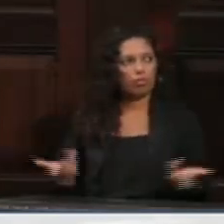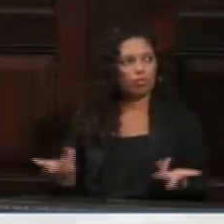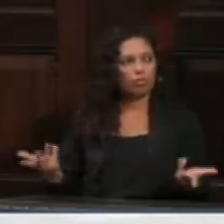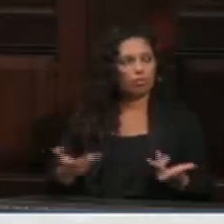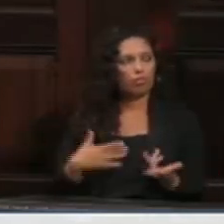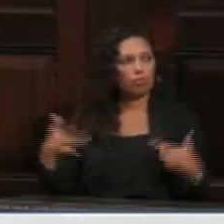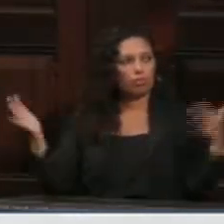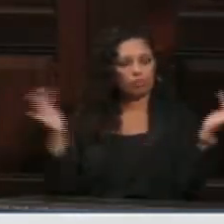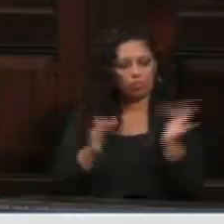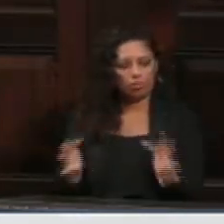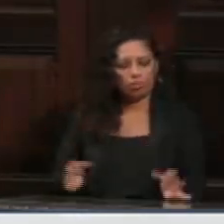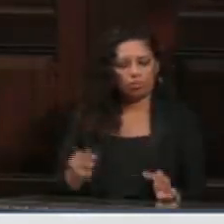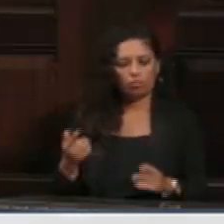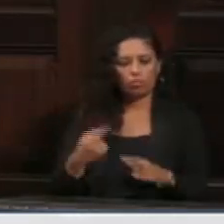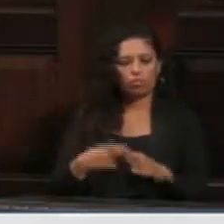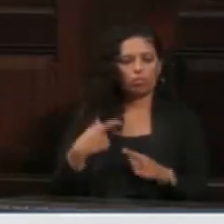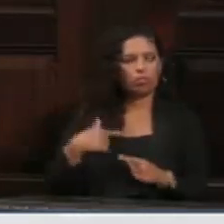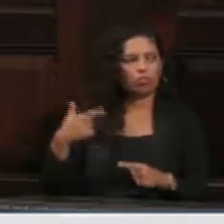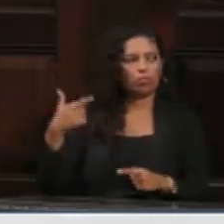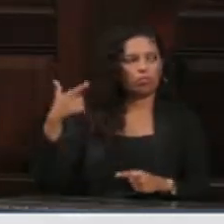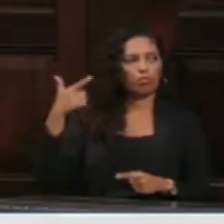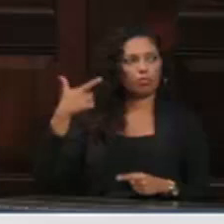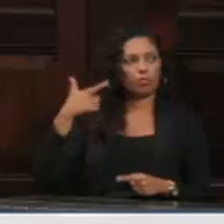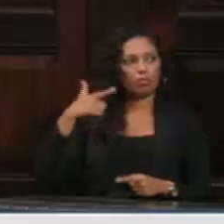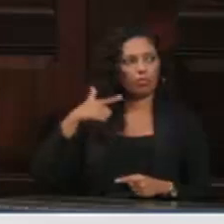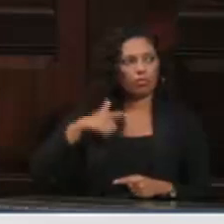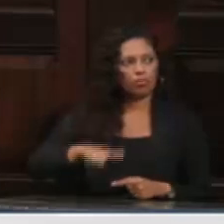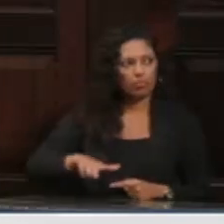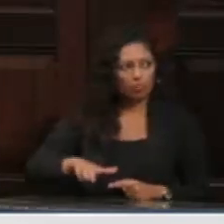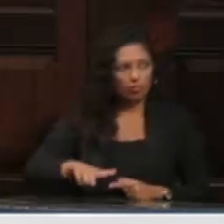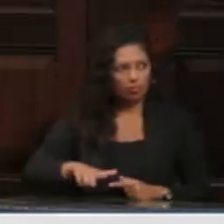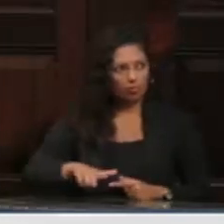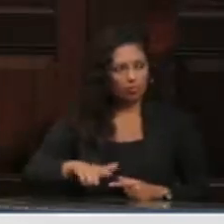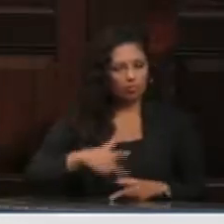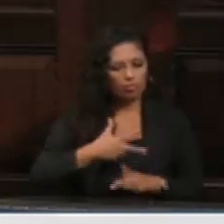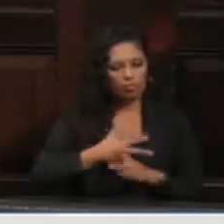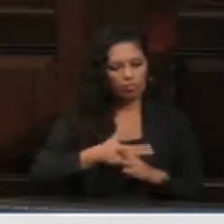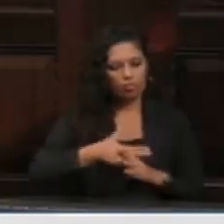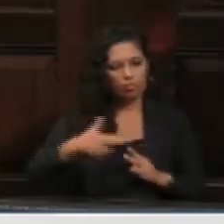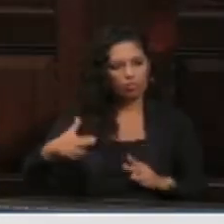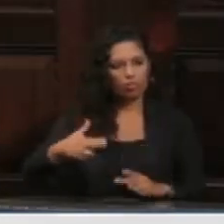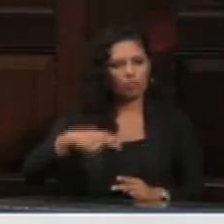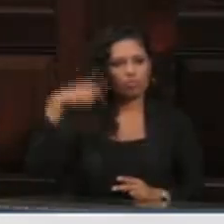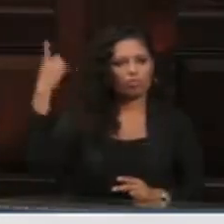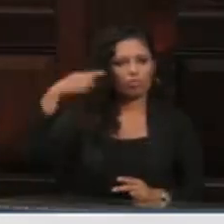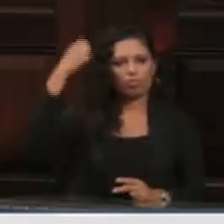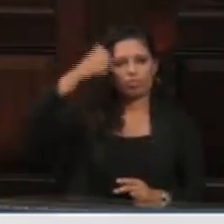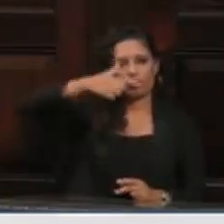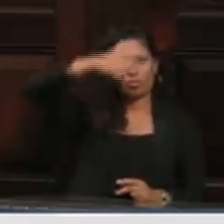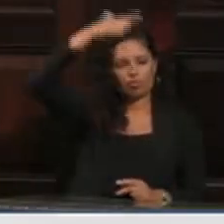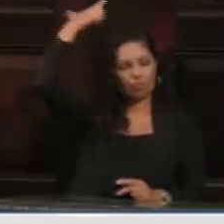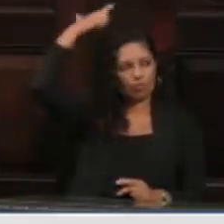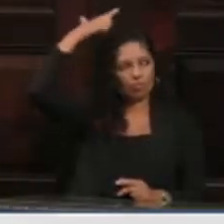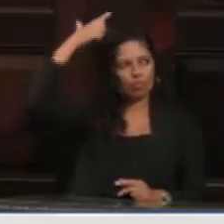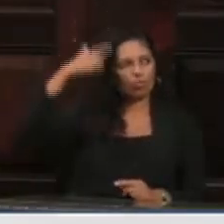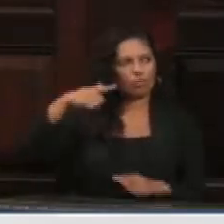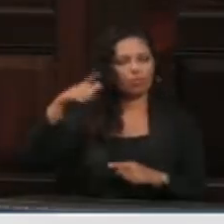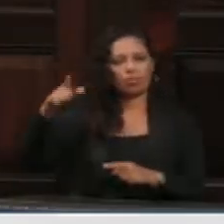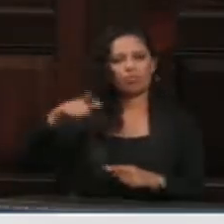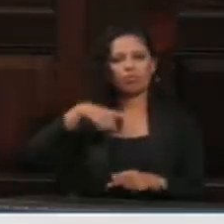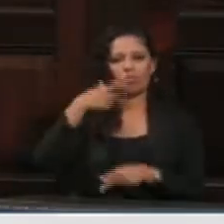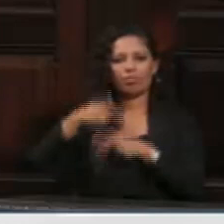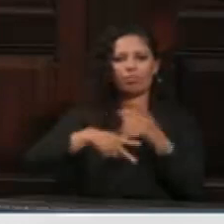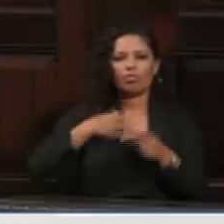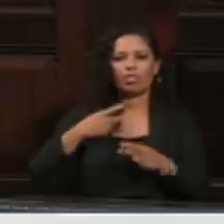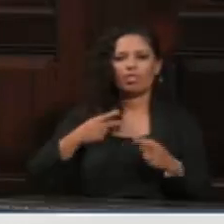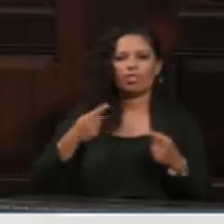porque consegui passar o nobre deputado Luiz Paulo, feito histórico,